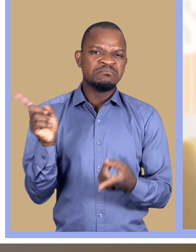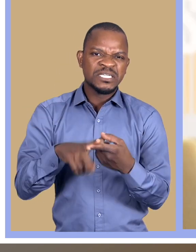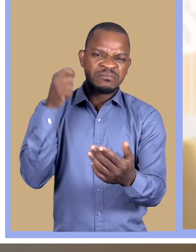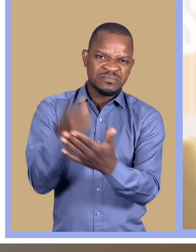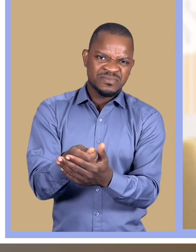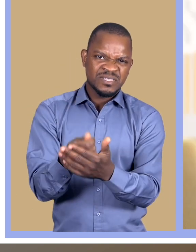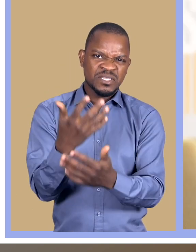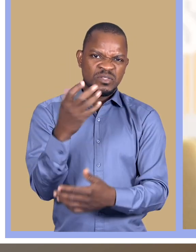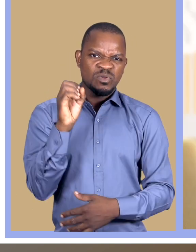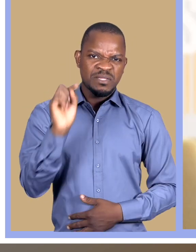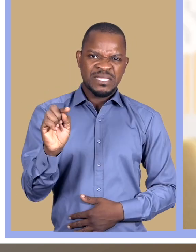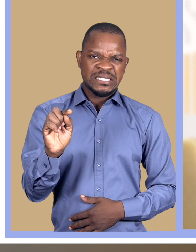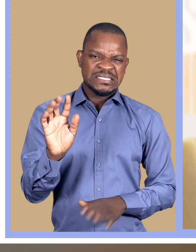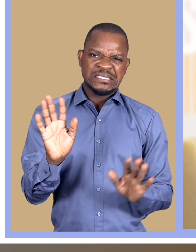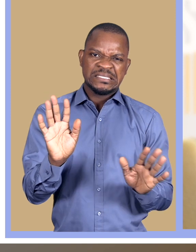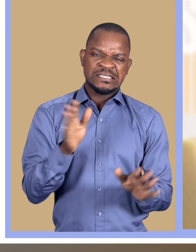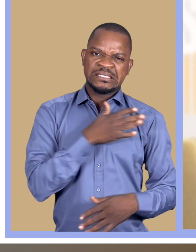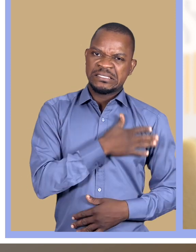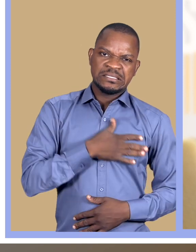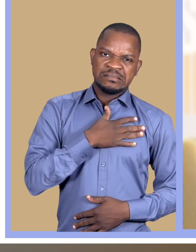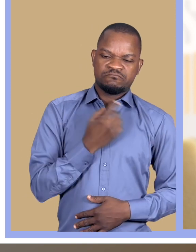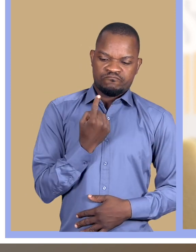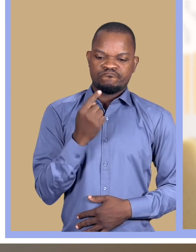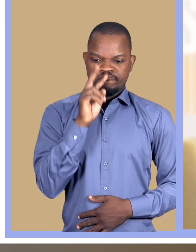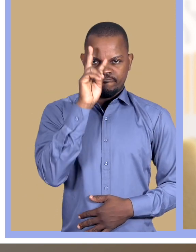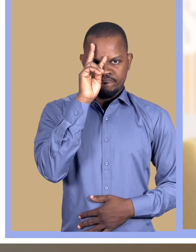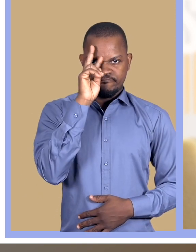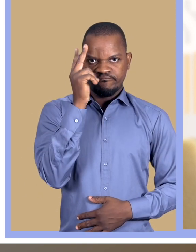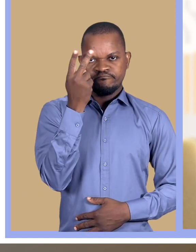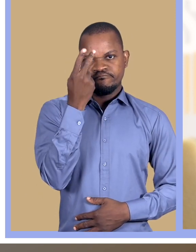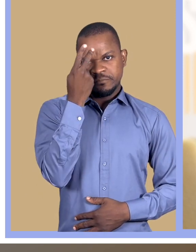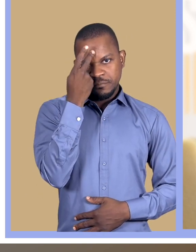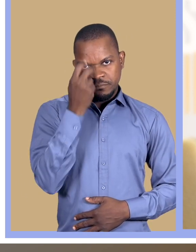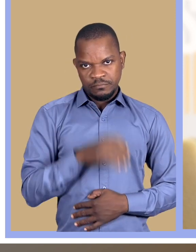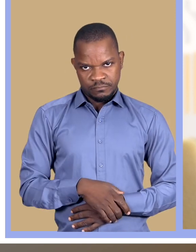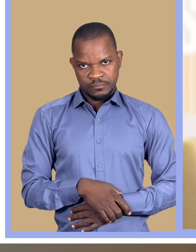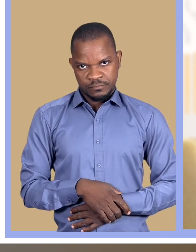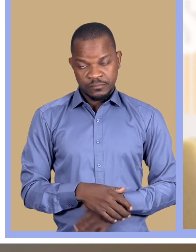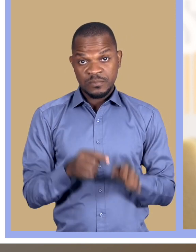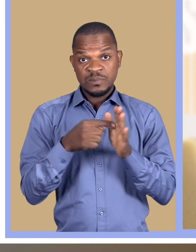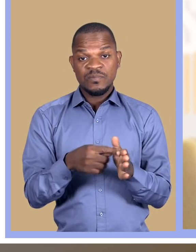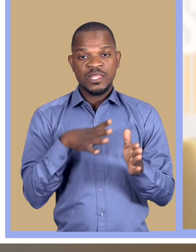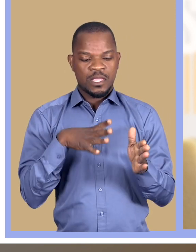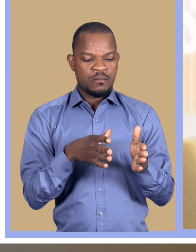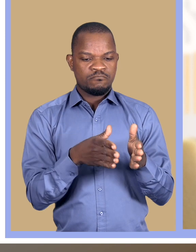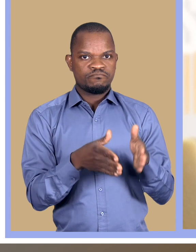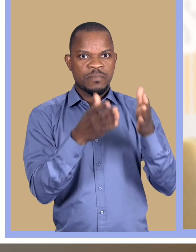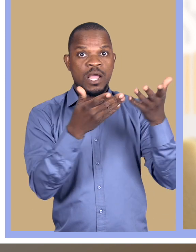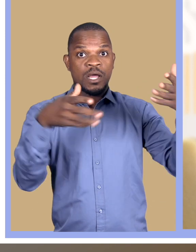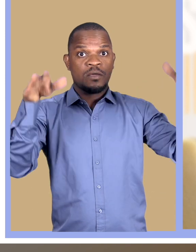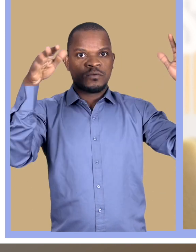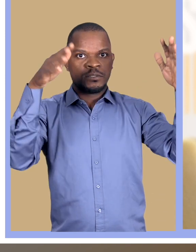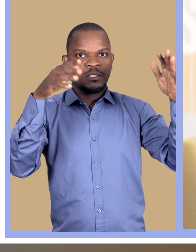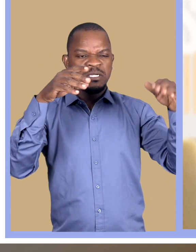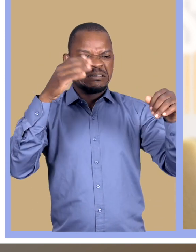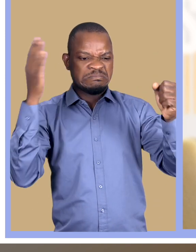meticais, melhor começar a me comportar de forma correta. Se eu cortar esta árvore, vou parar no